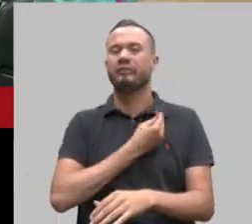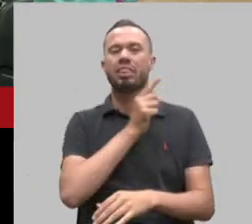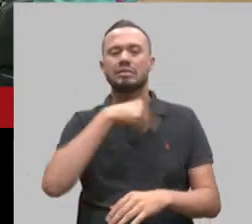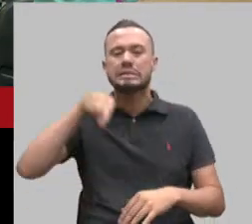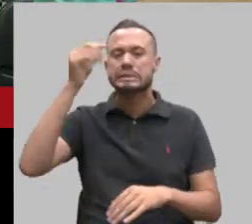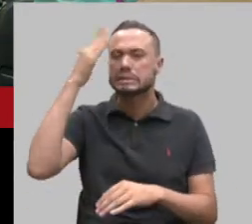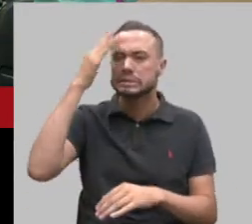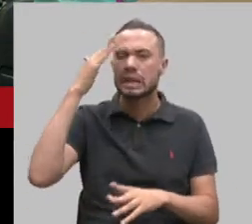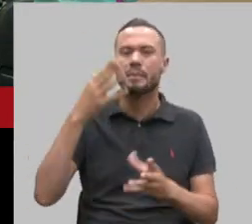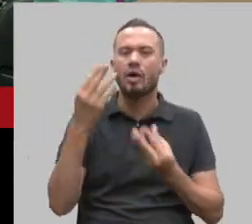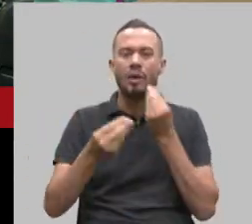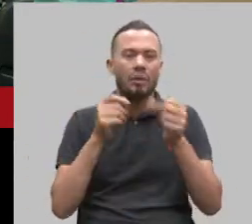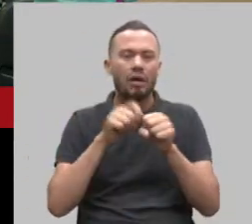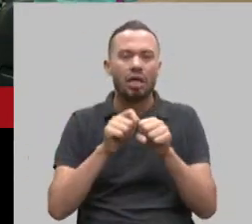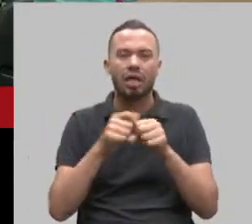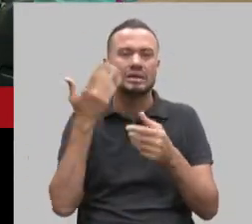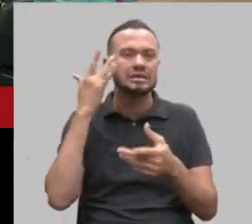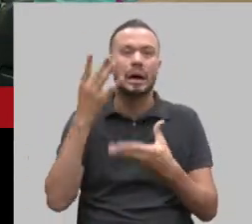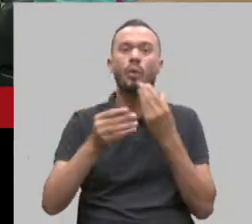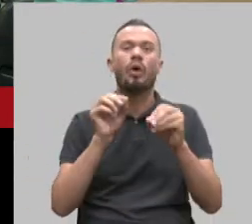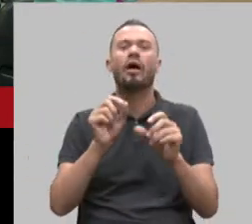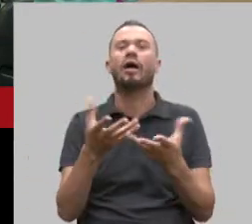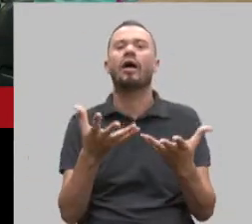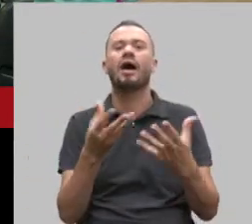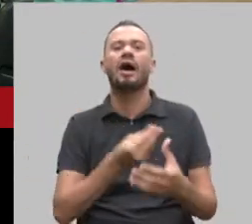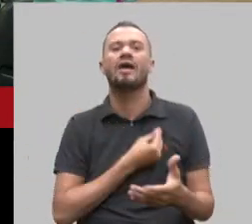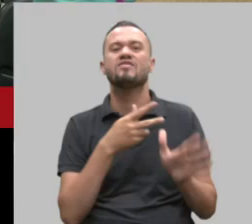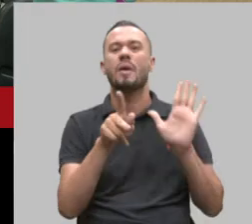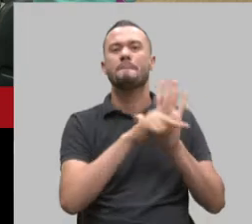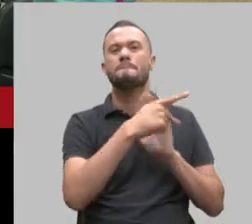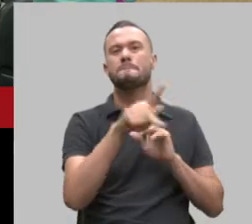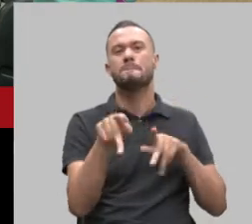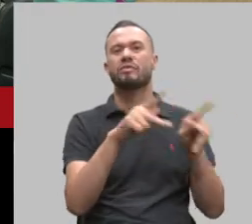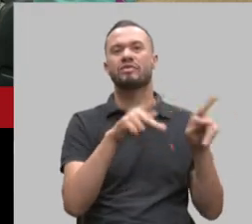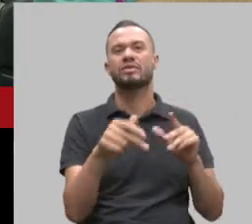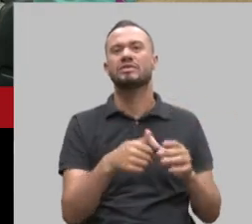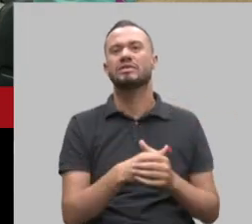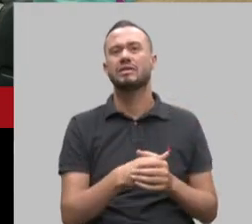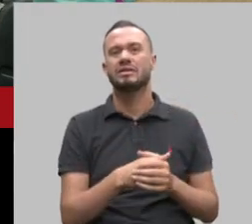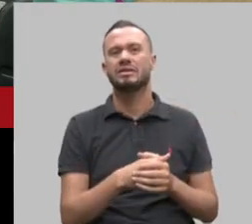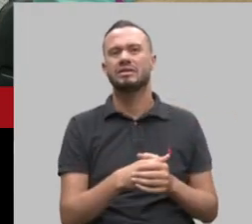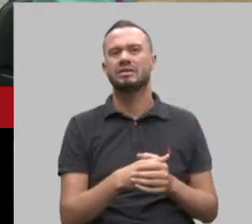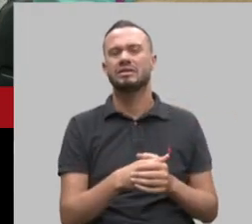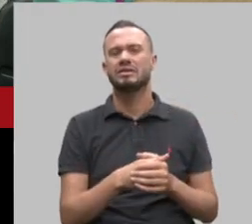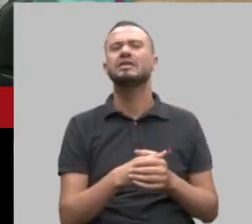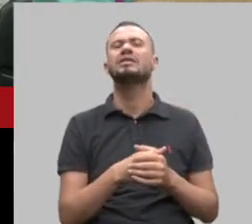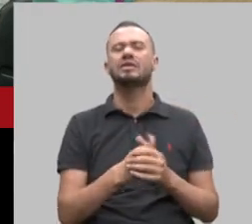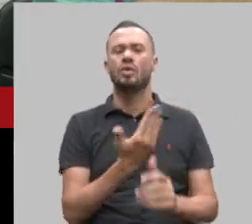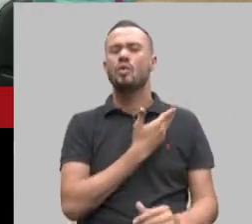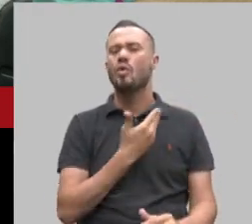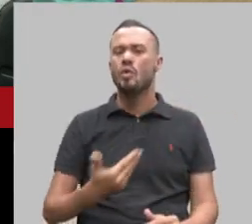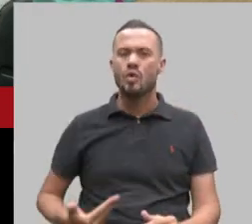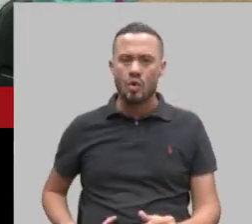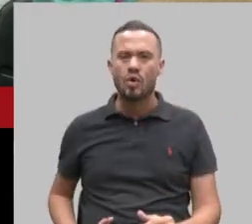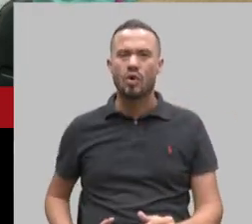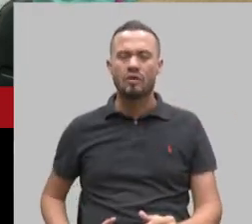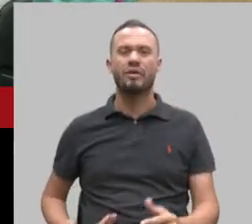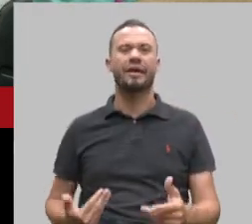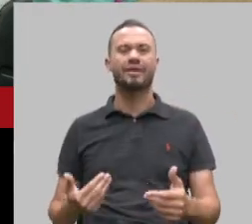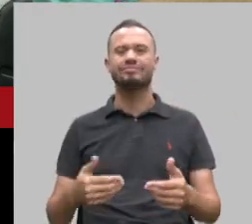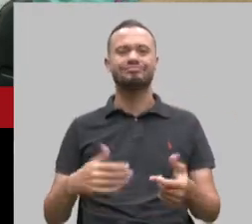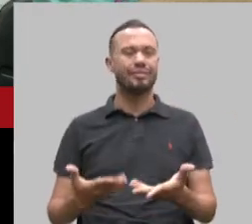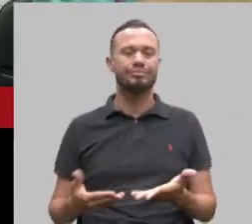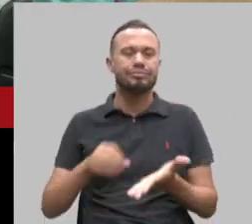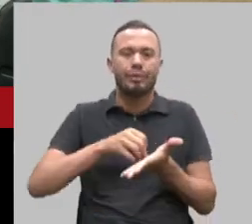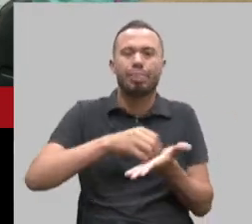projeto de vida sabe o que ele quer pra vida dele ele vai fazer eu saber o que que eu quero pra minha vida o governo não tá oferecendo para ele recursos para ele saber como